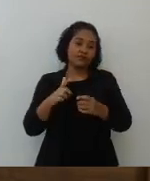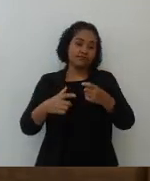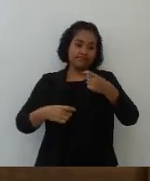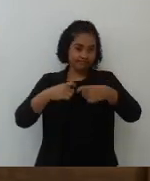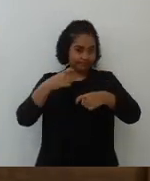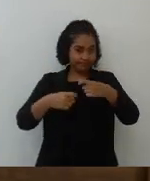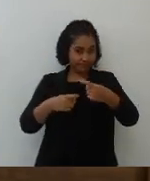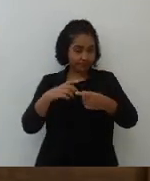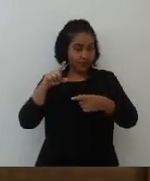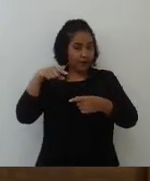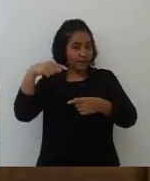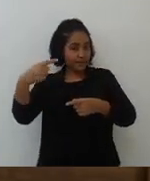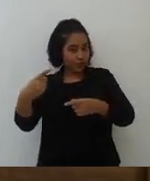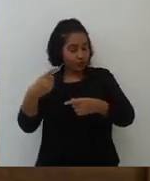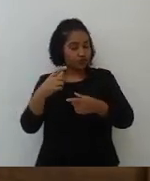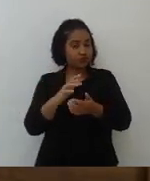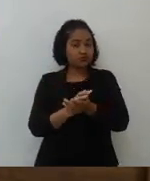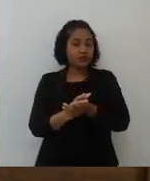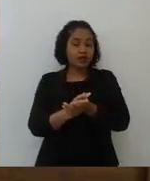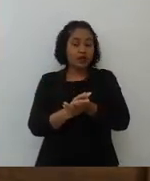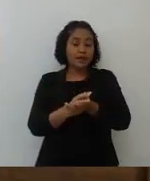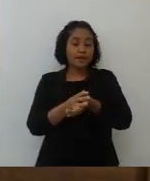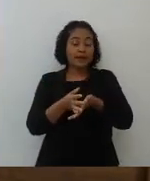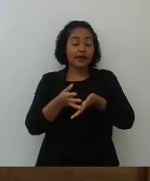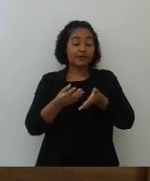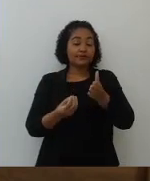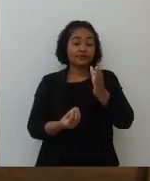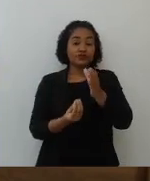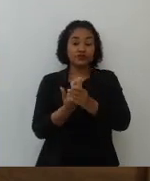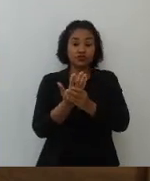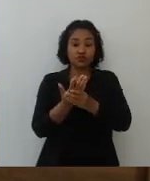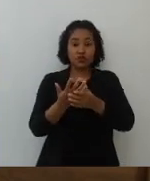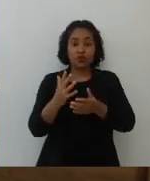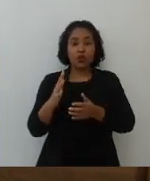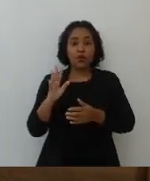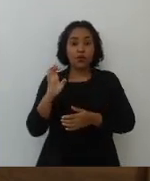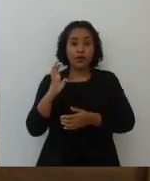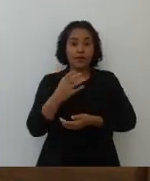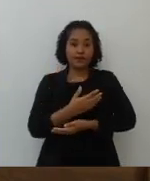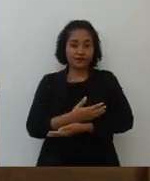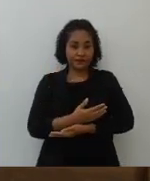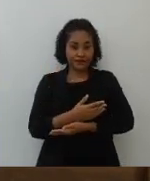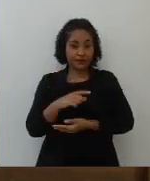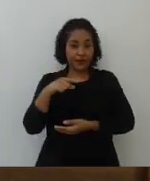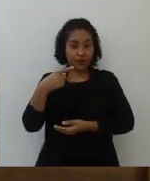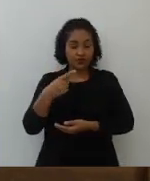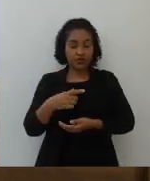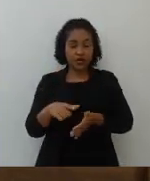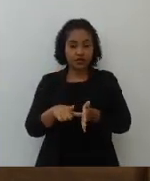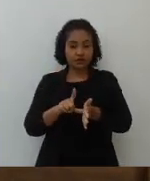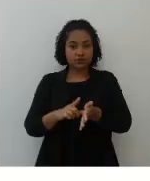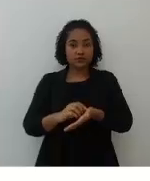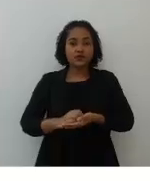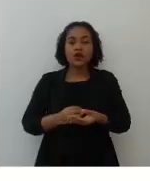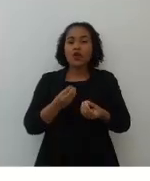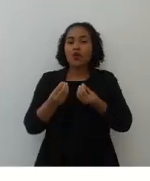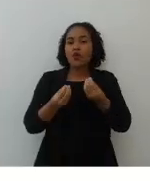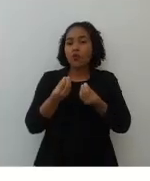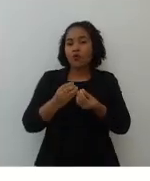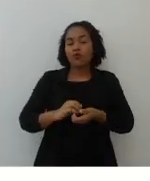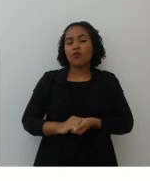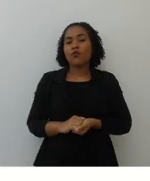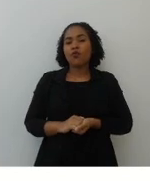da fecundação entre espermatozoide e ovócito, tá? Então, essa é a função do complexo de Golgi. E olha aí no